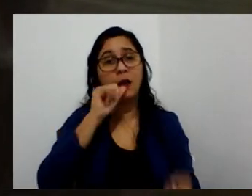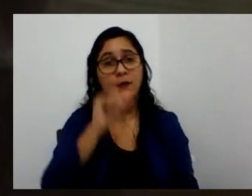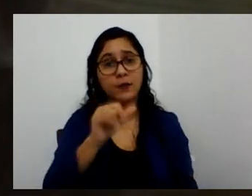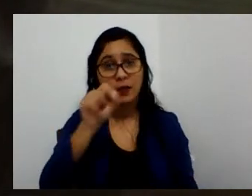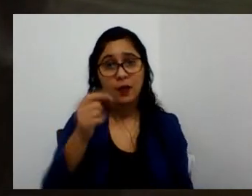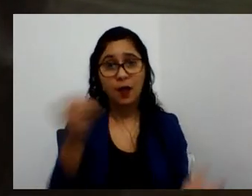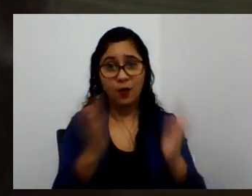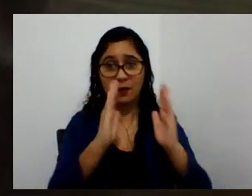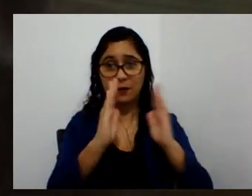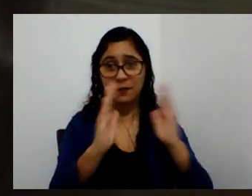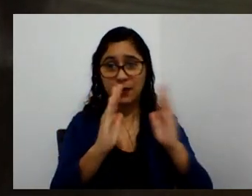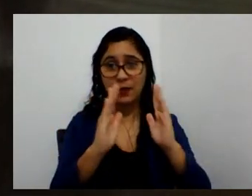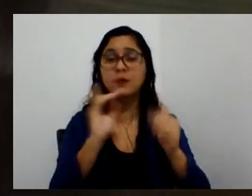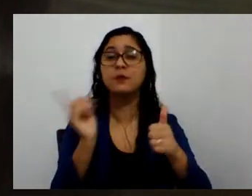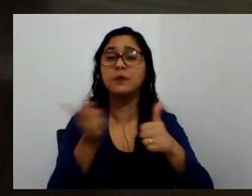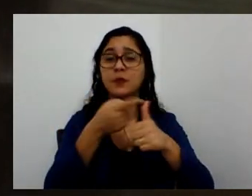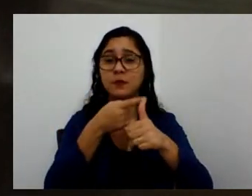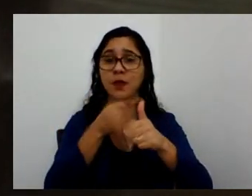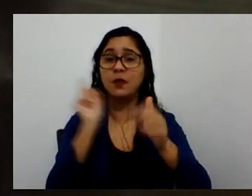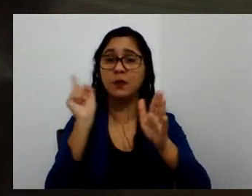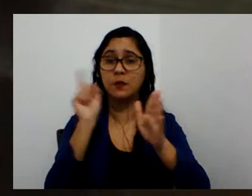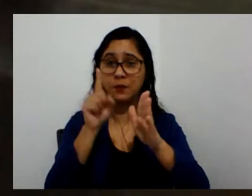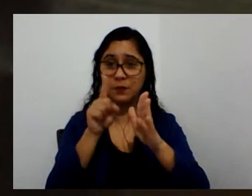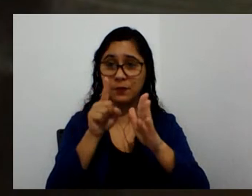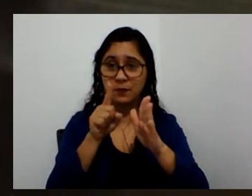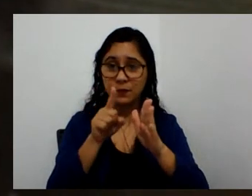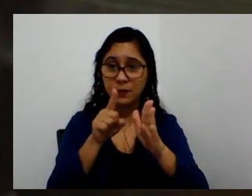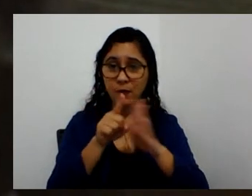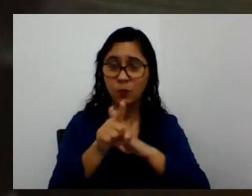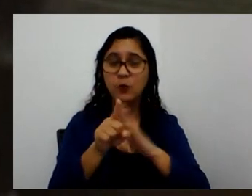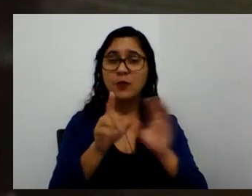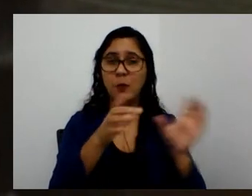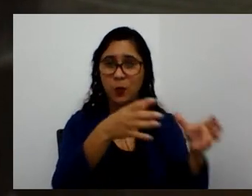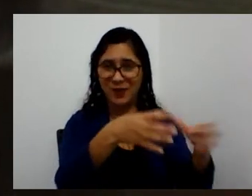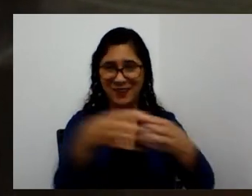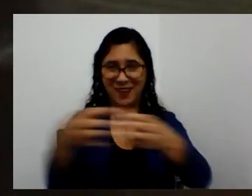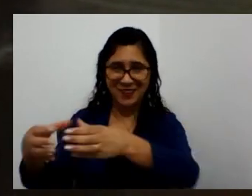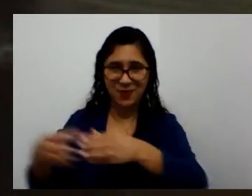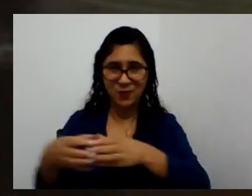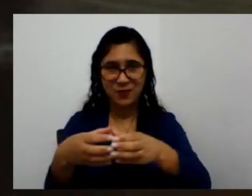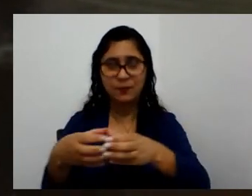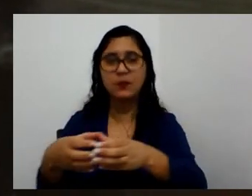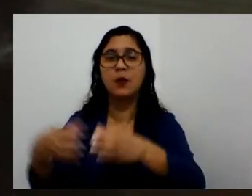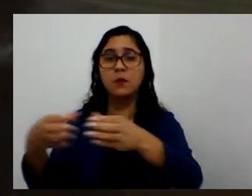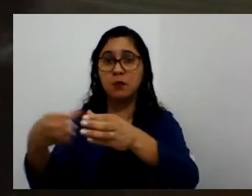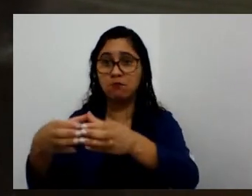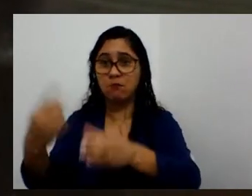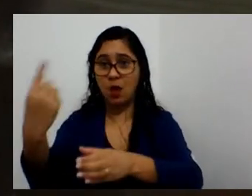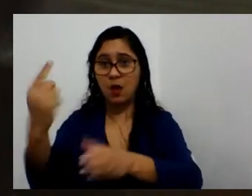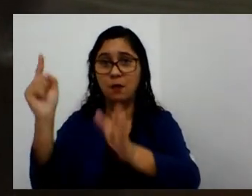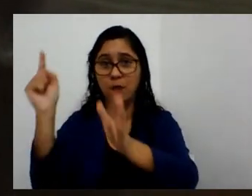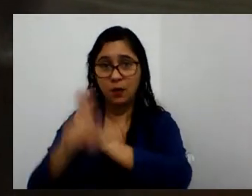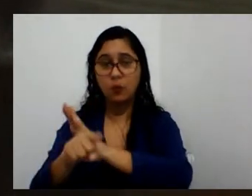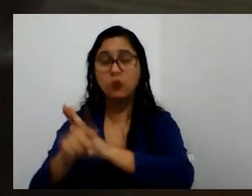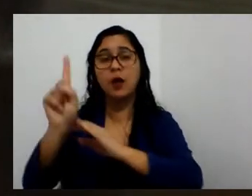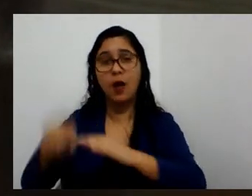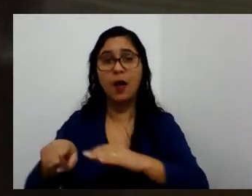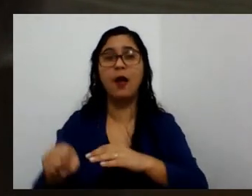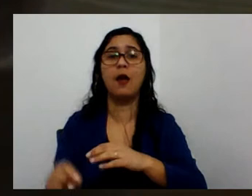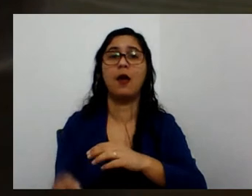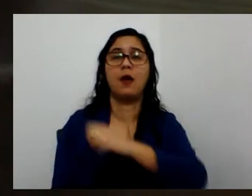parte a gente primeiro faz essa pergunta, a gente vai fazer por categoria, né? Primeiro é uma pergunta de dissente